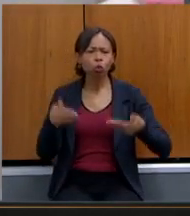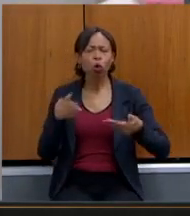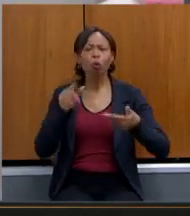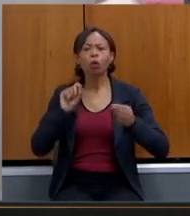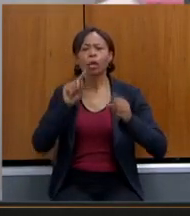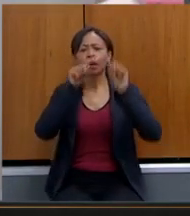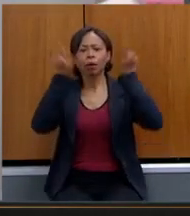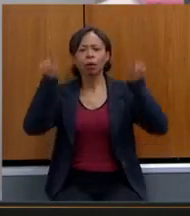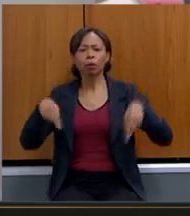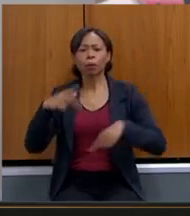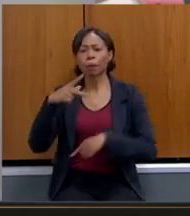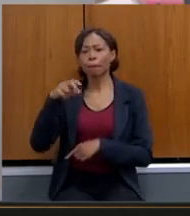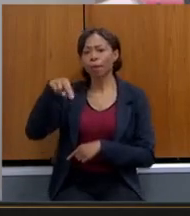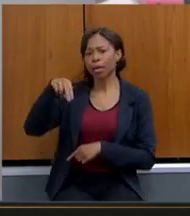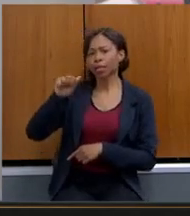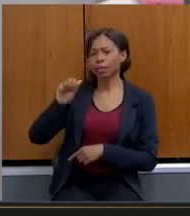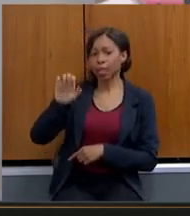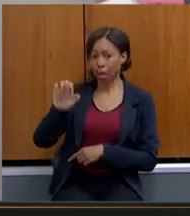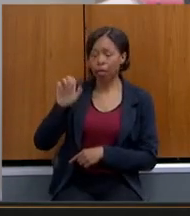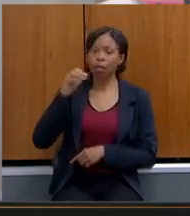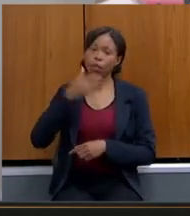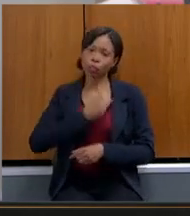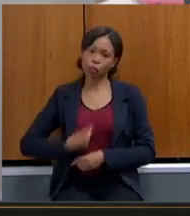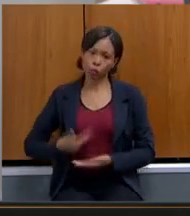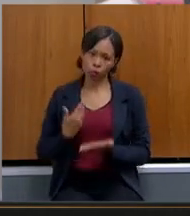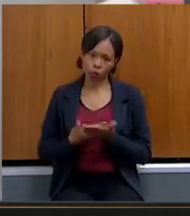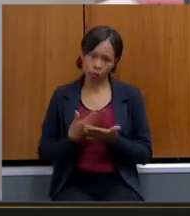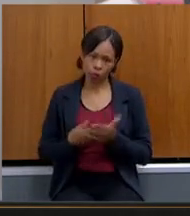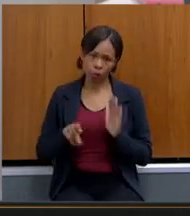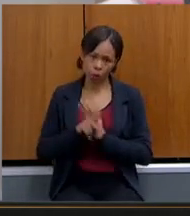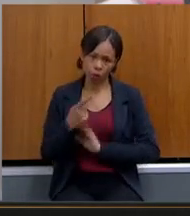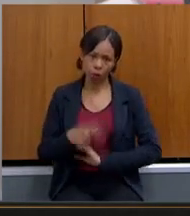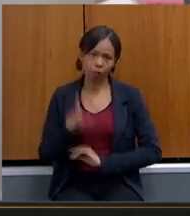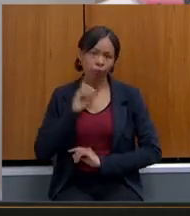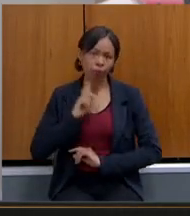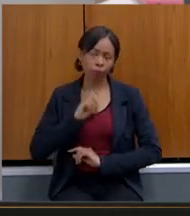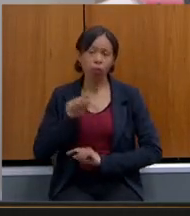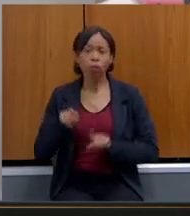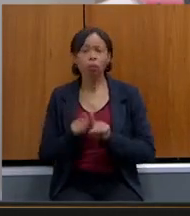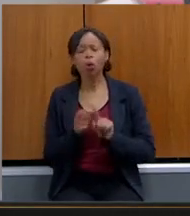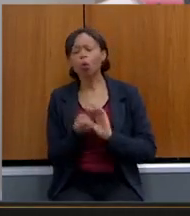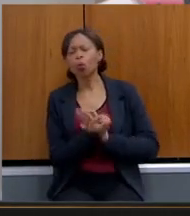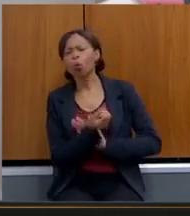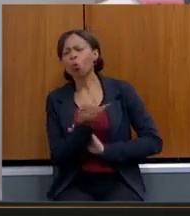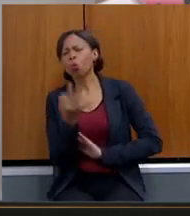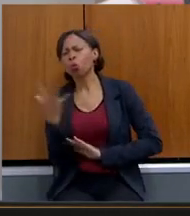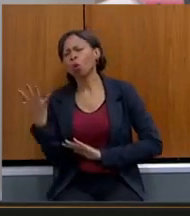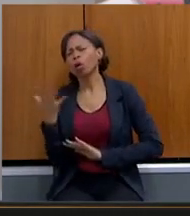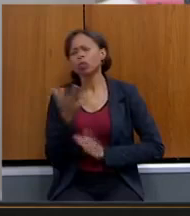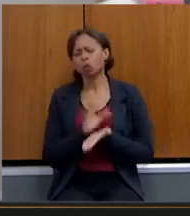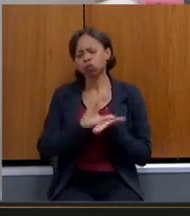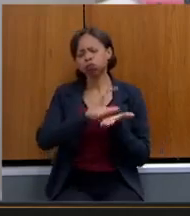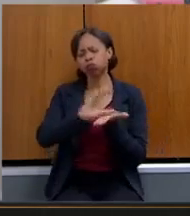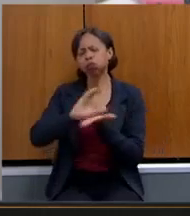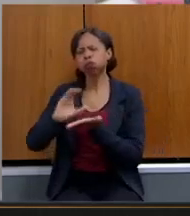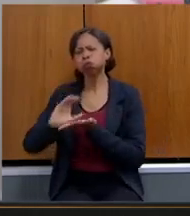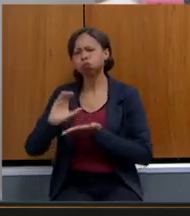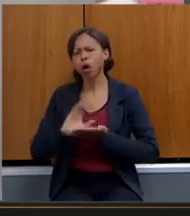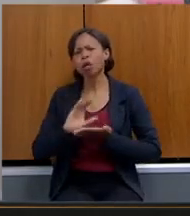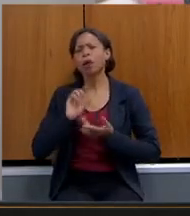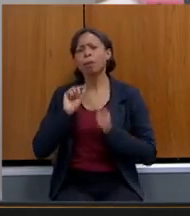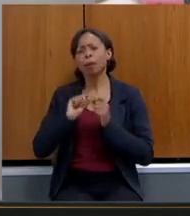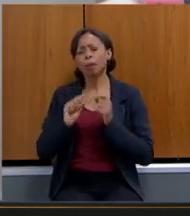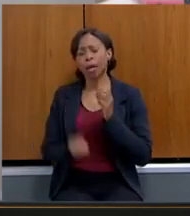de execução do pnae nas escolas públicas Estaduais de Minas Gerais bem como quantitativo detalhado de recursos disponíveis para